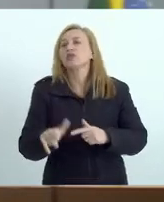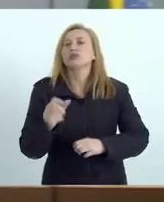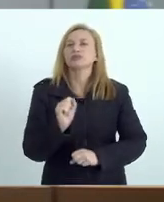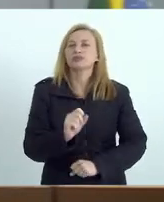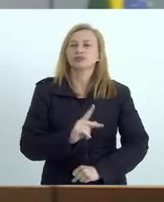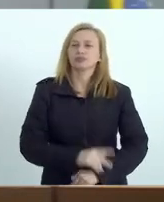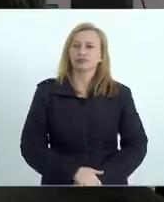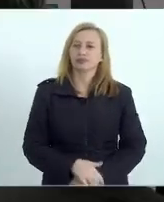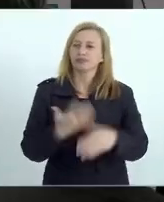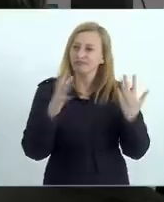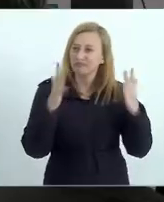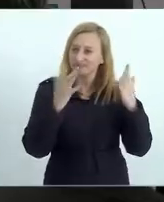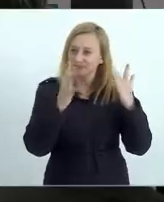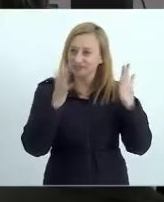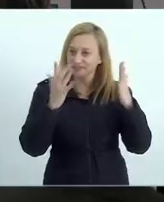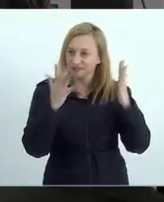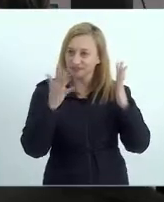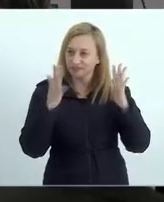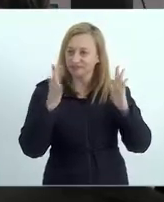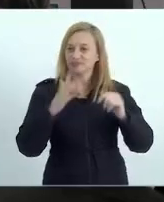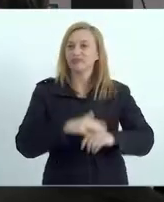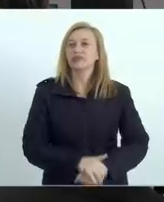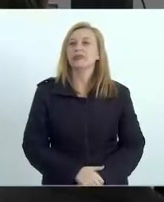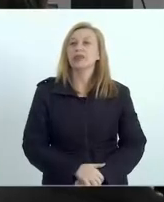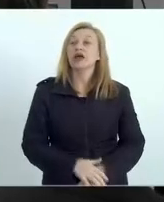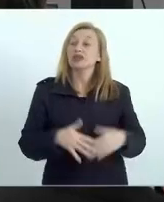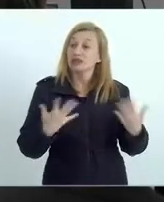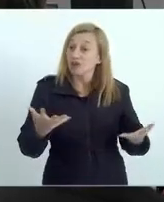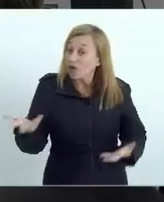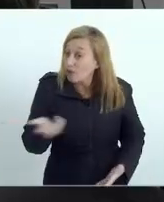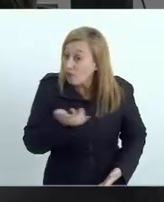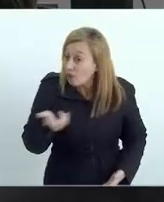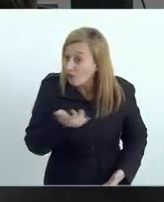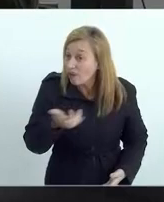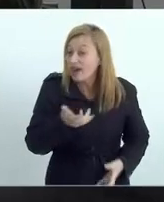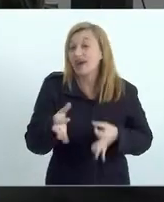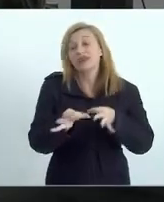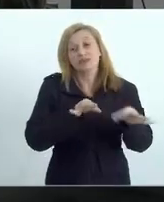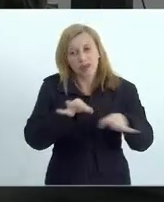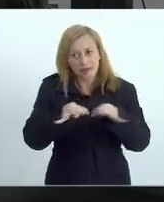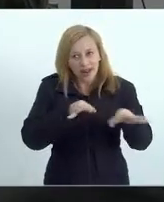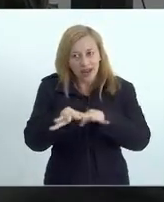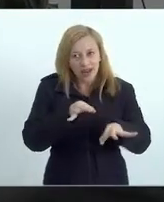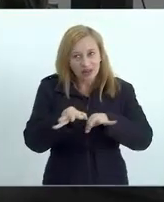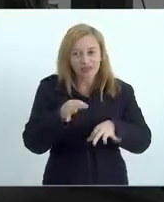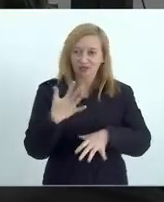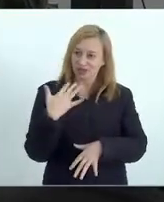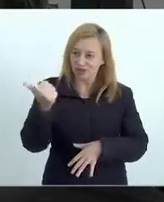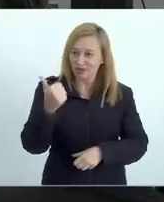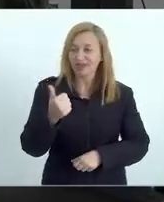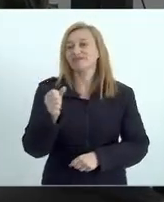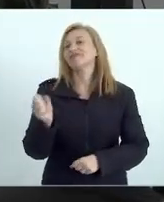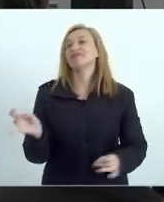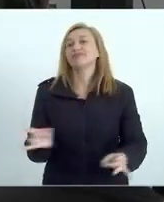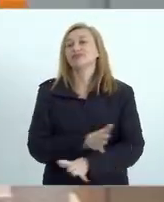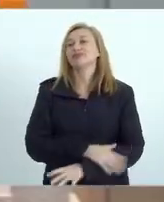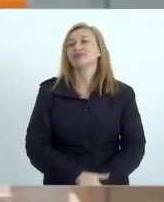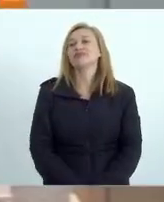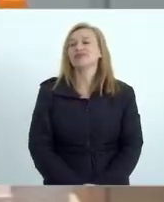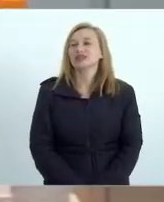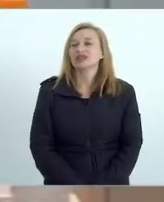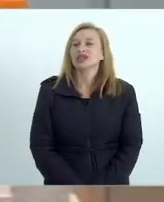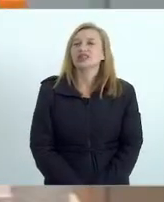bom então pessoal correr a cobrar se ele chamado